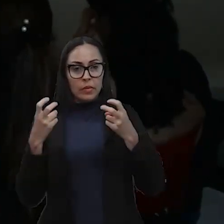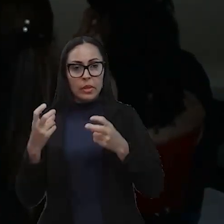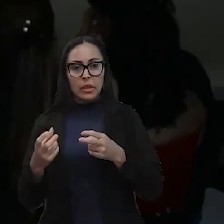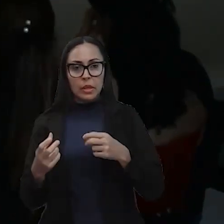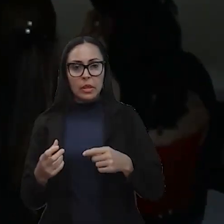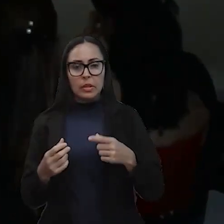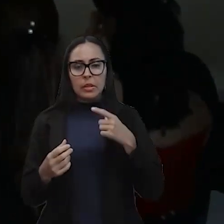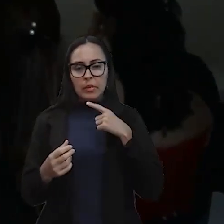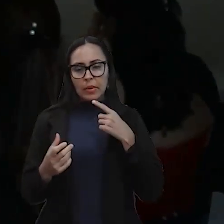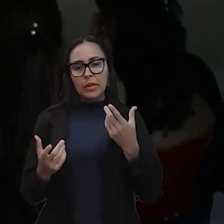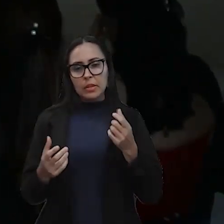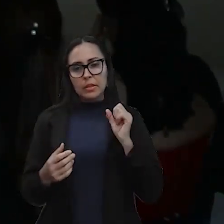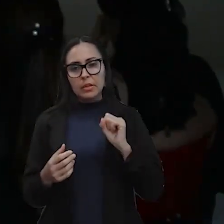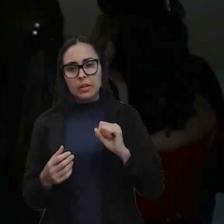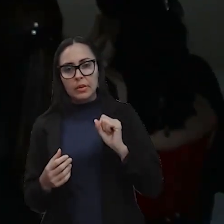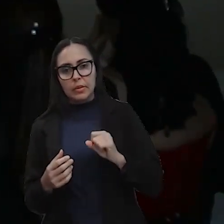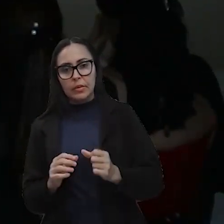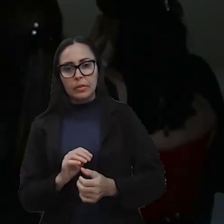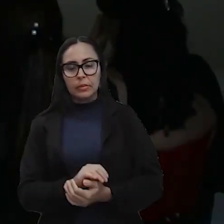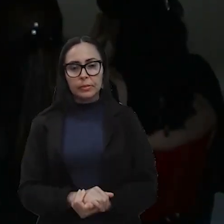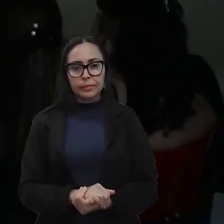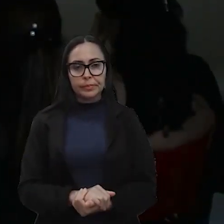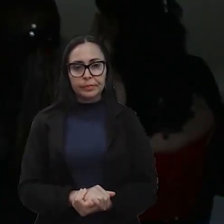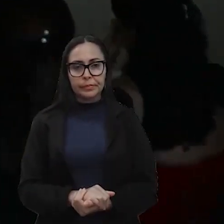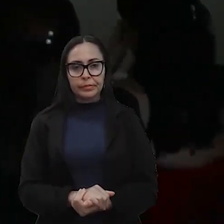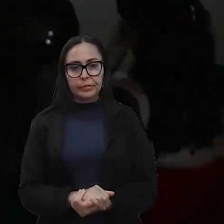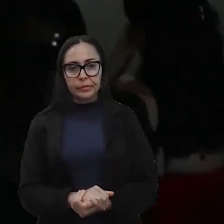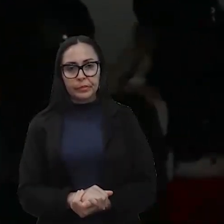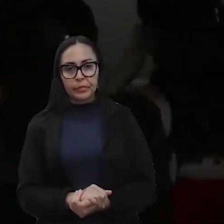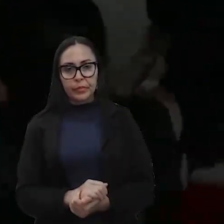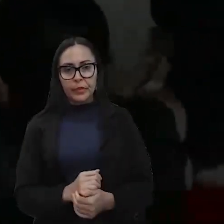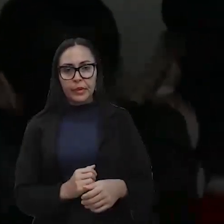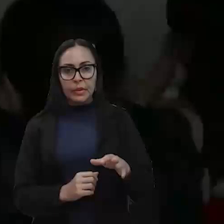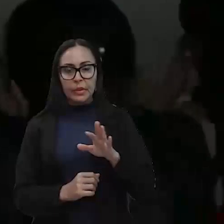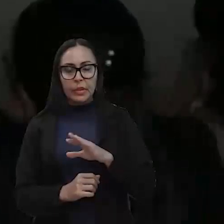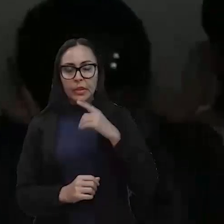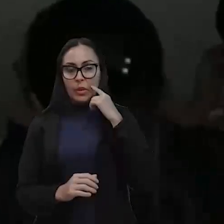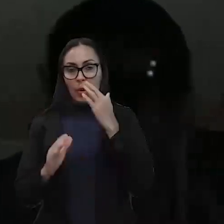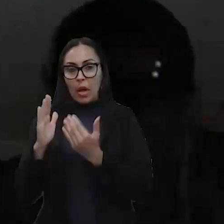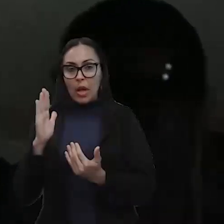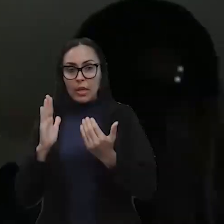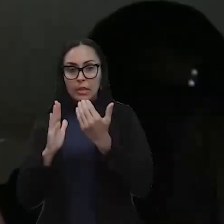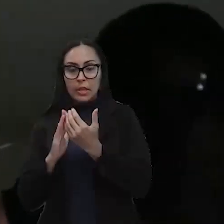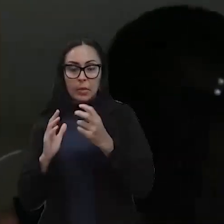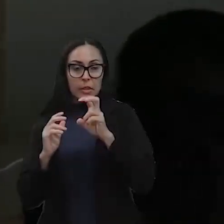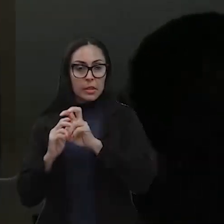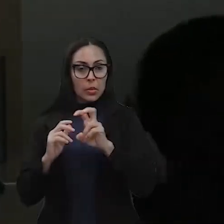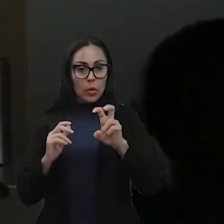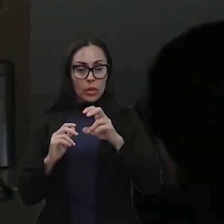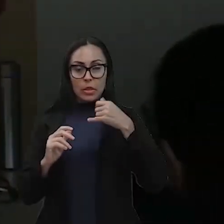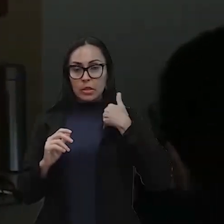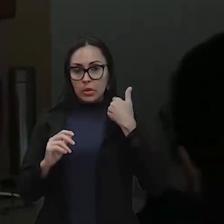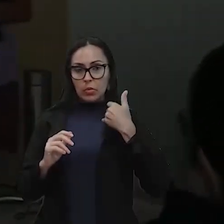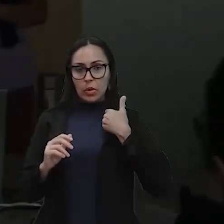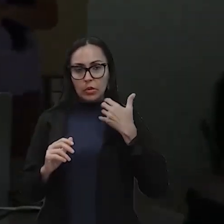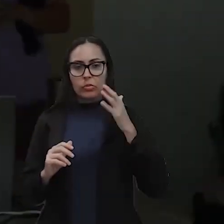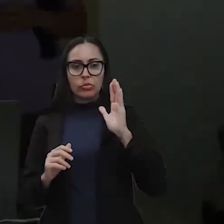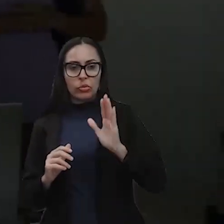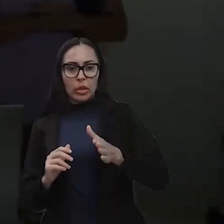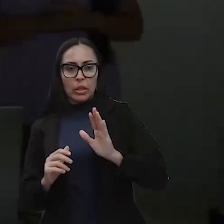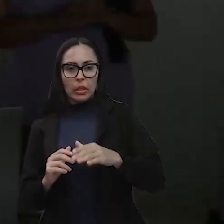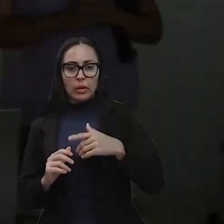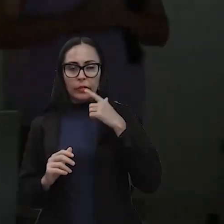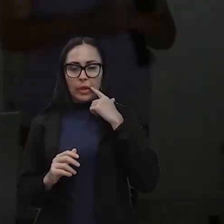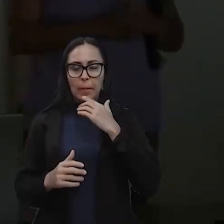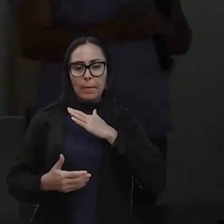algum nódulo, alguma coisa. Se não, acima de 55 anos, já também se submete à questão da mamografia para fazer